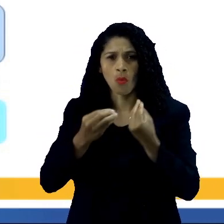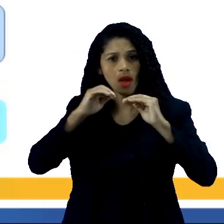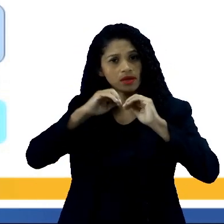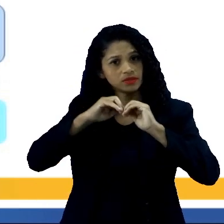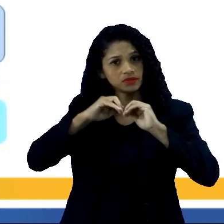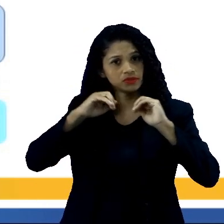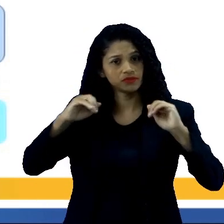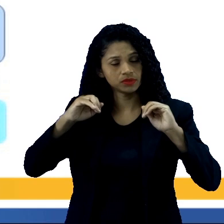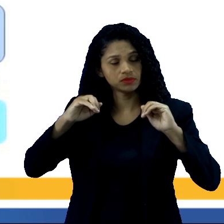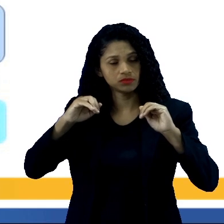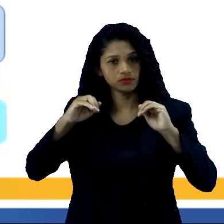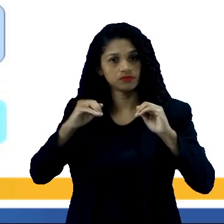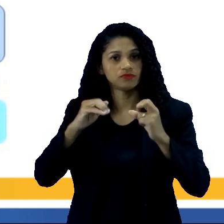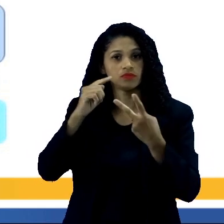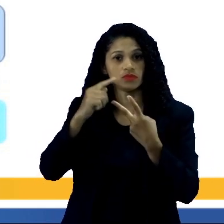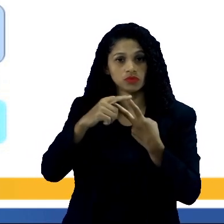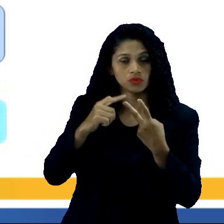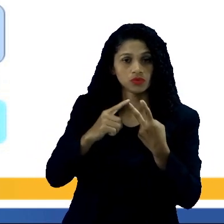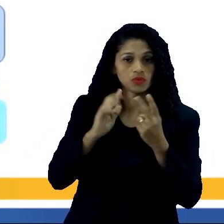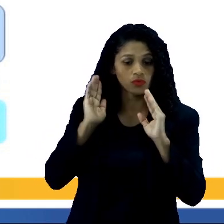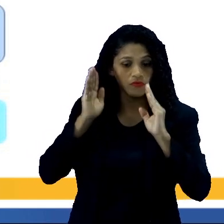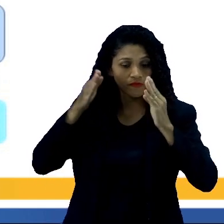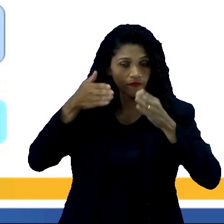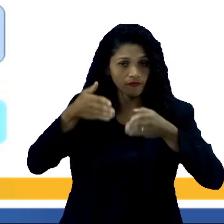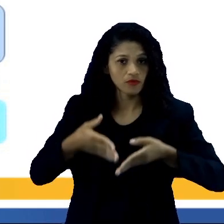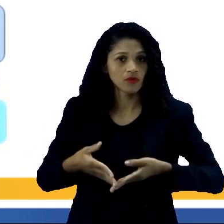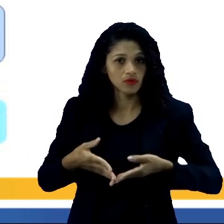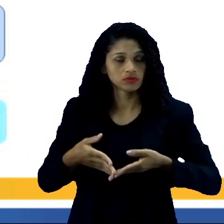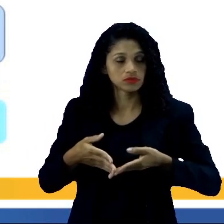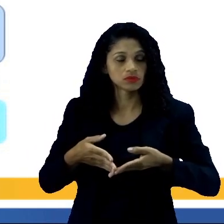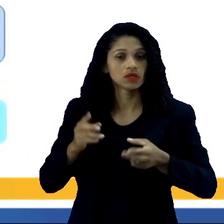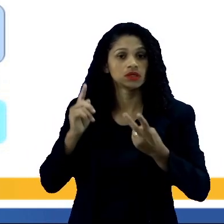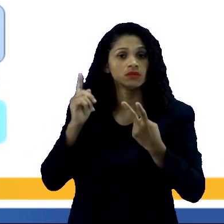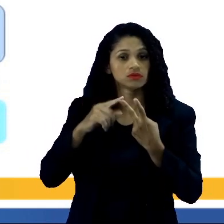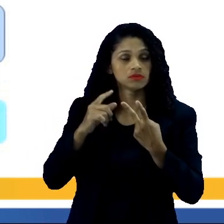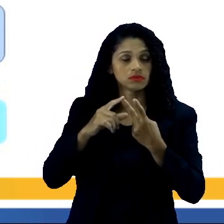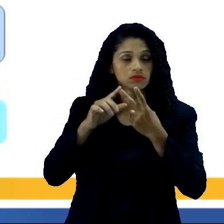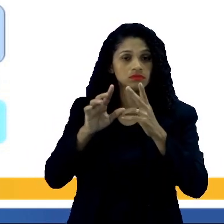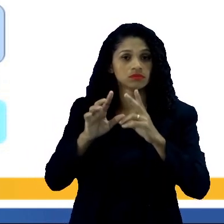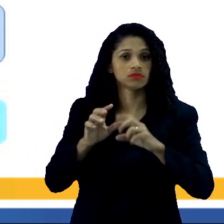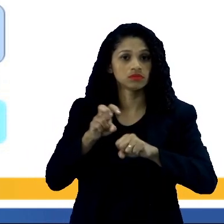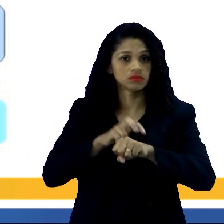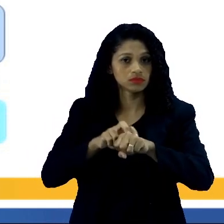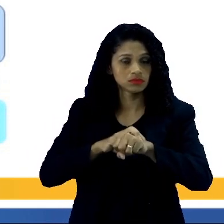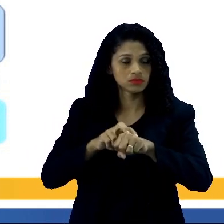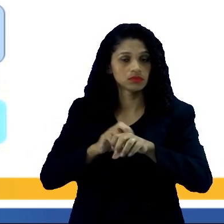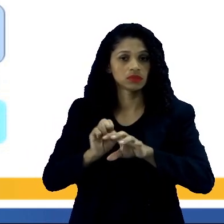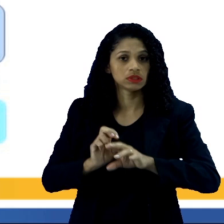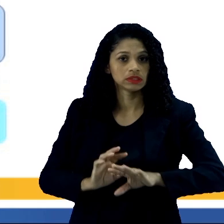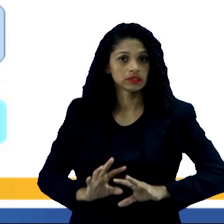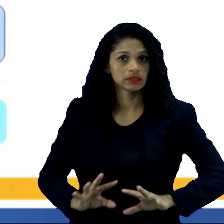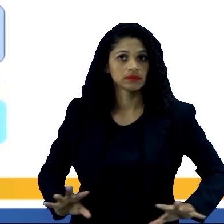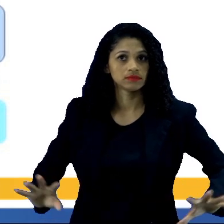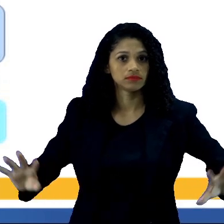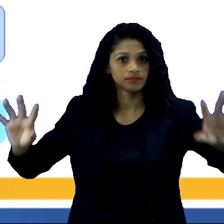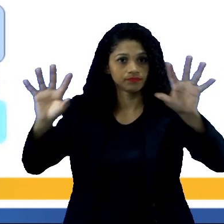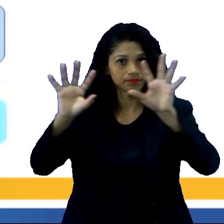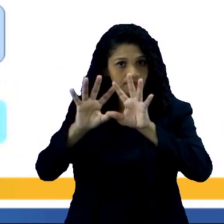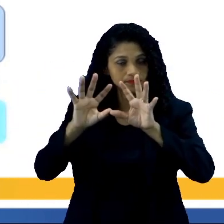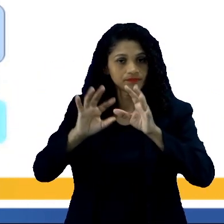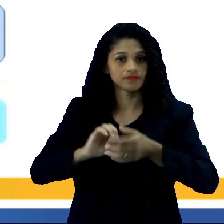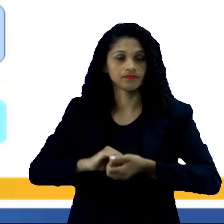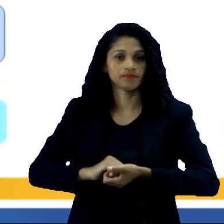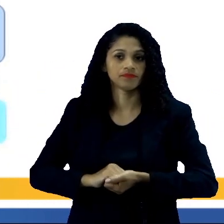divisão. Sistema nervoso central, que é formado pelo encéfalo e a medula, e o sistema nervoso periférico, que vai ser formado